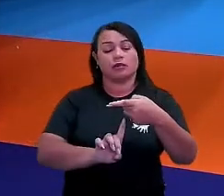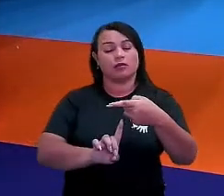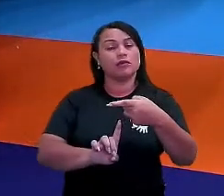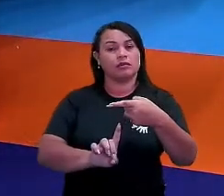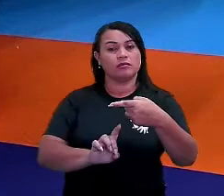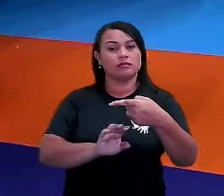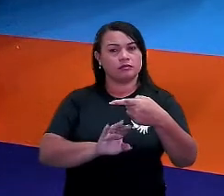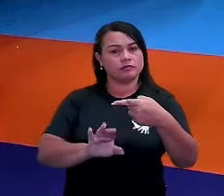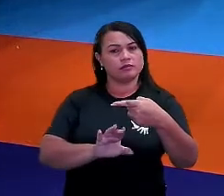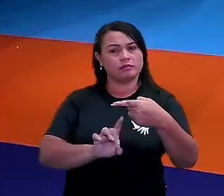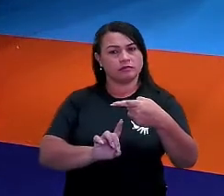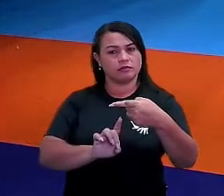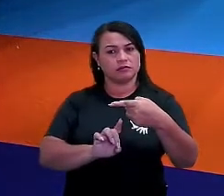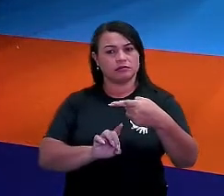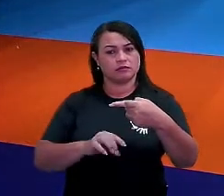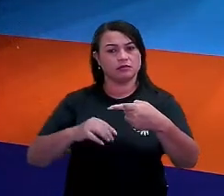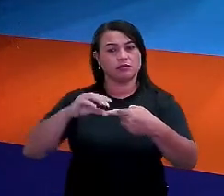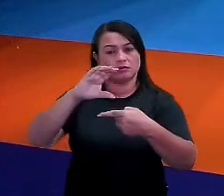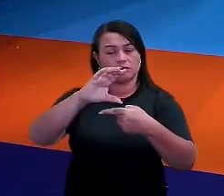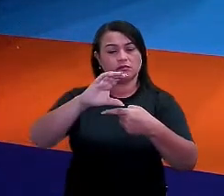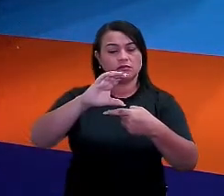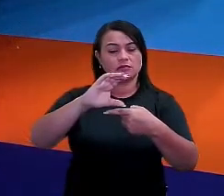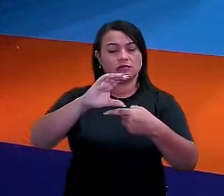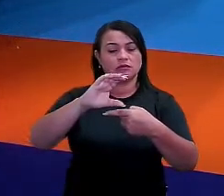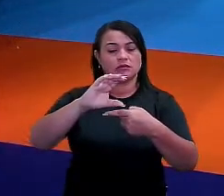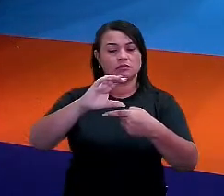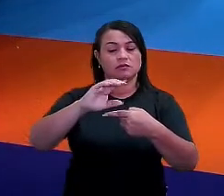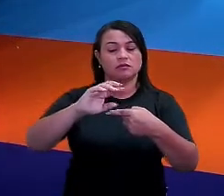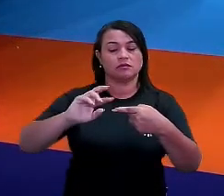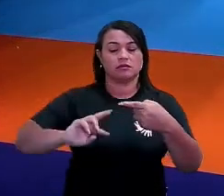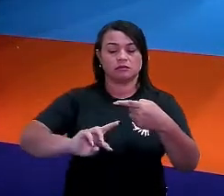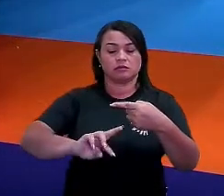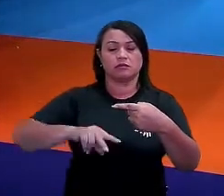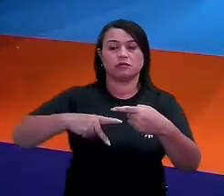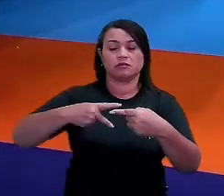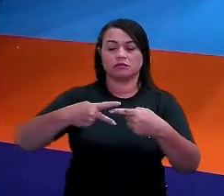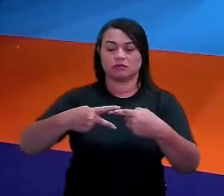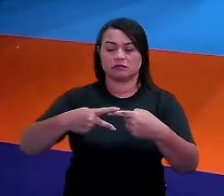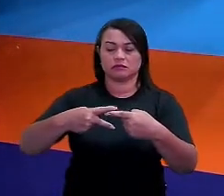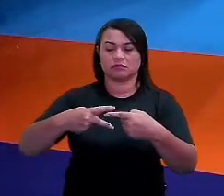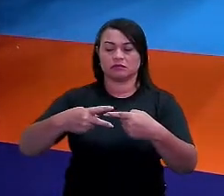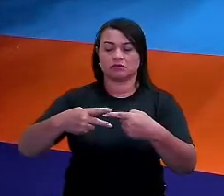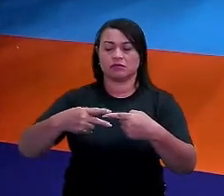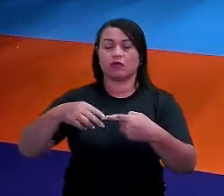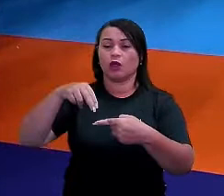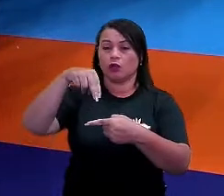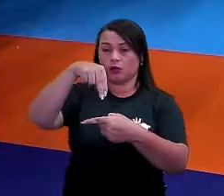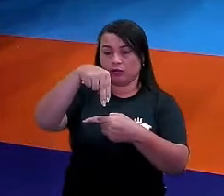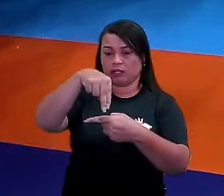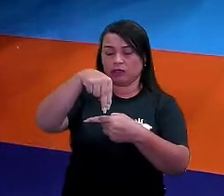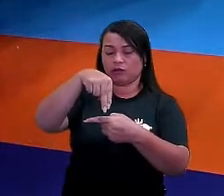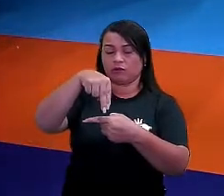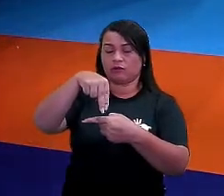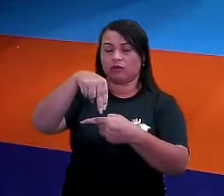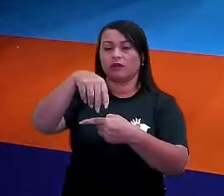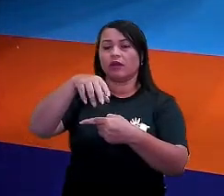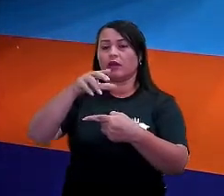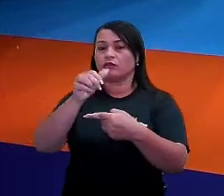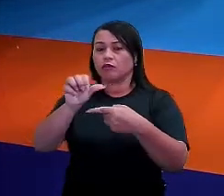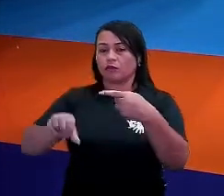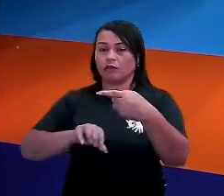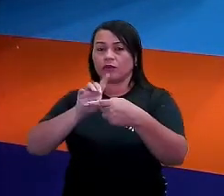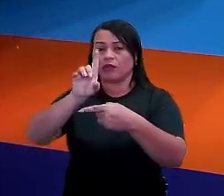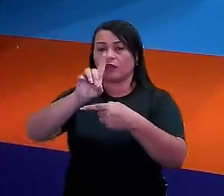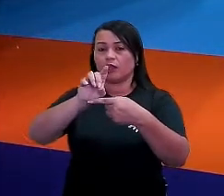é o D? Quem é meu numerador não é o C? Vamos inverter a fração. Numerador passa a ser denominador